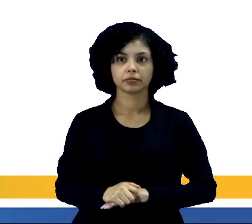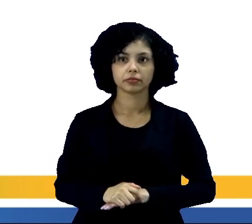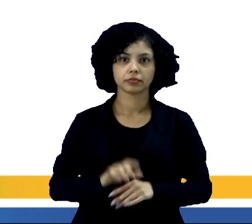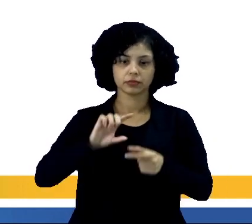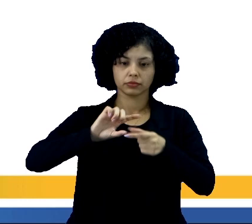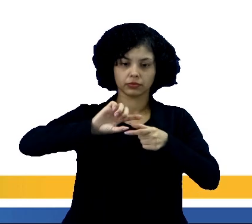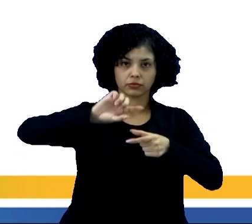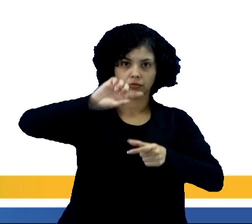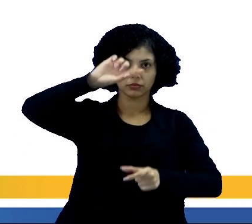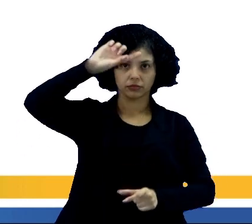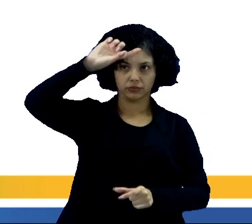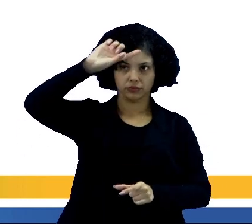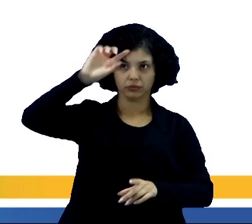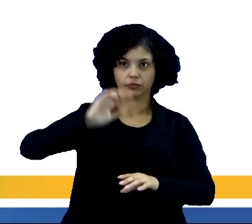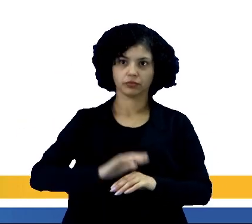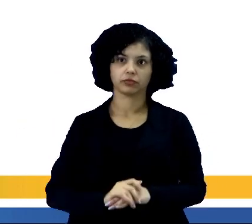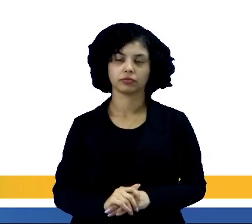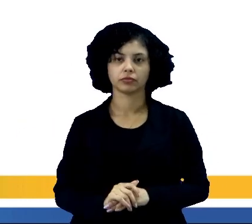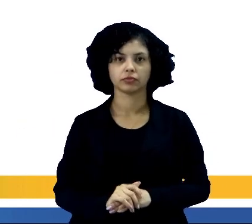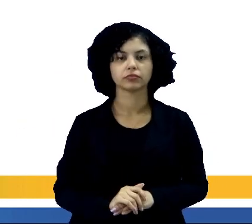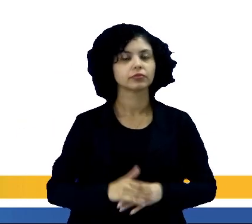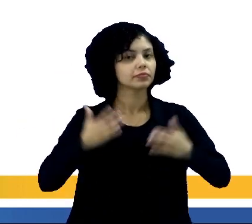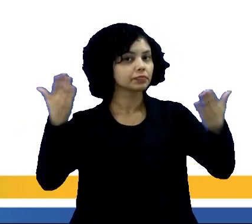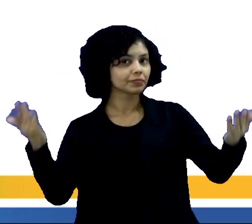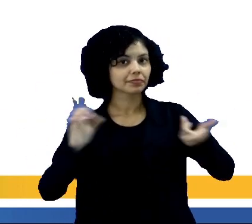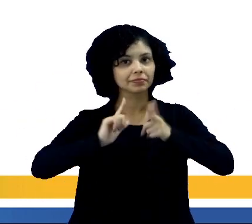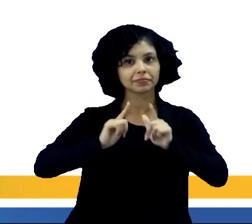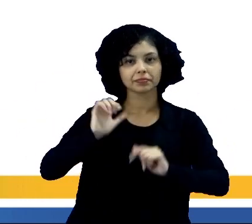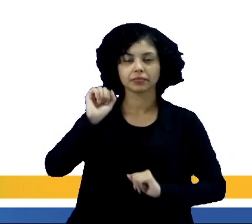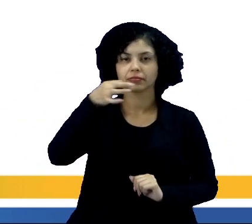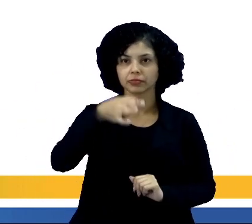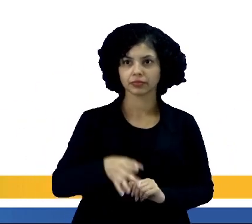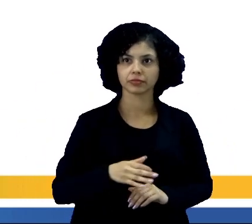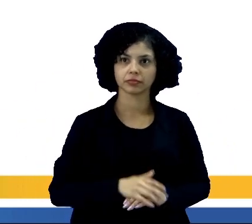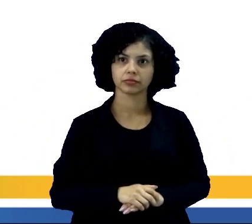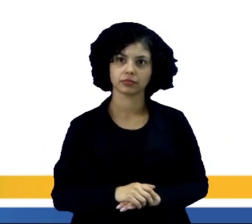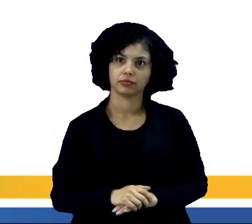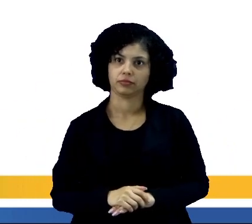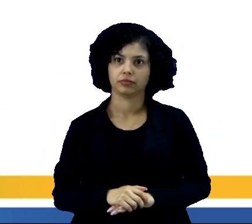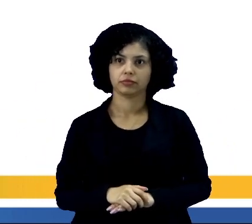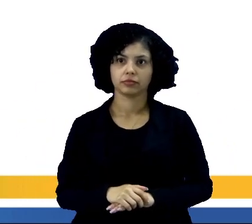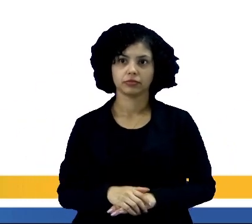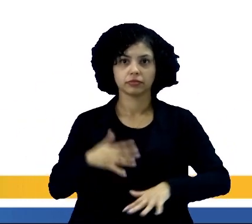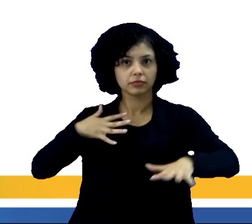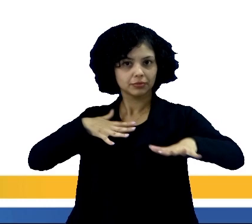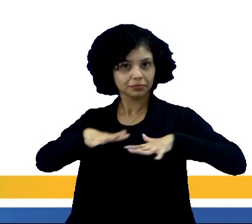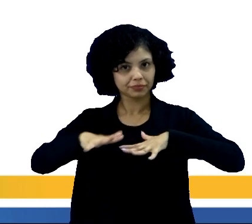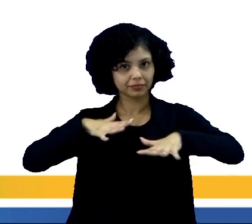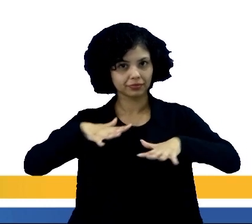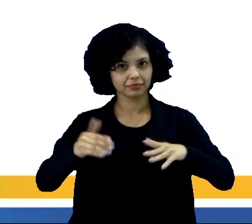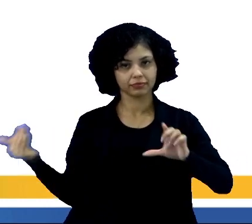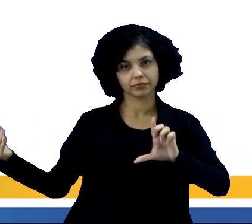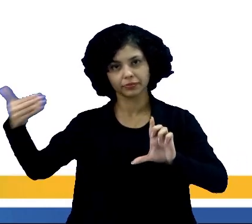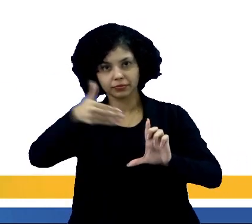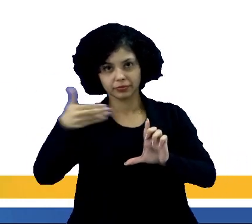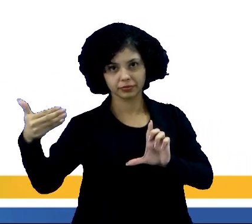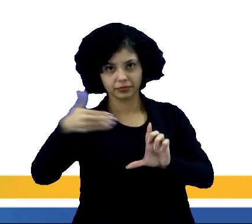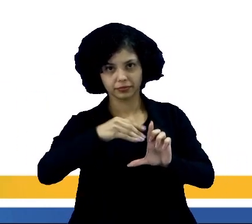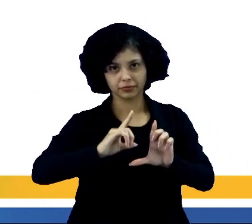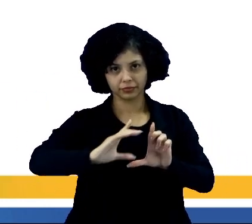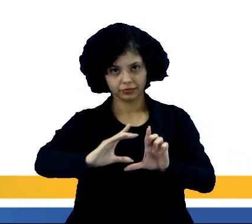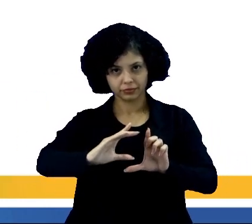o fêmur, que é o osso da perna. Então, a alternativa A correta. Finalizando aí, eu deixo você acessar